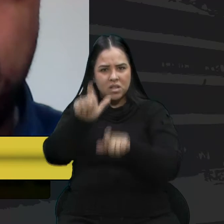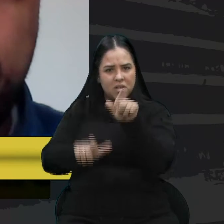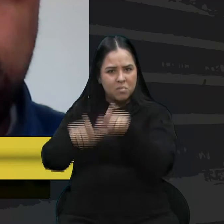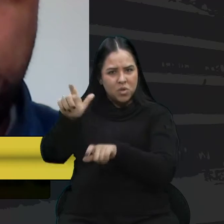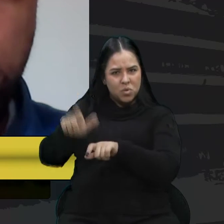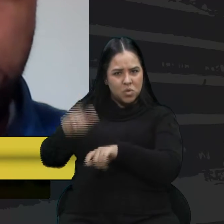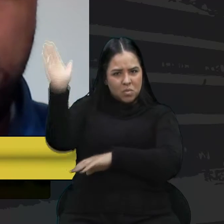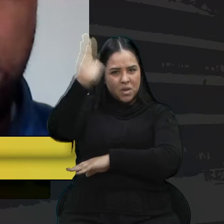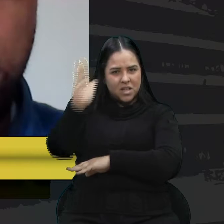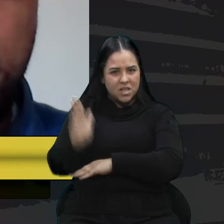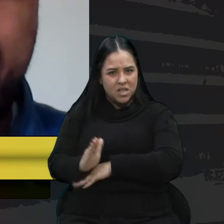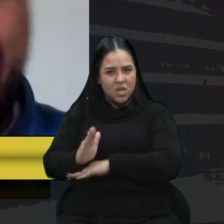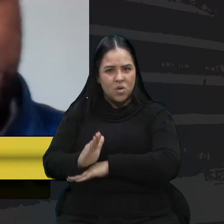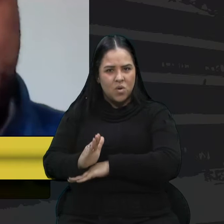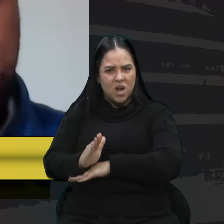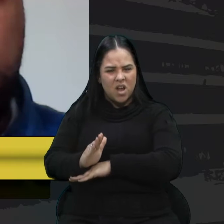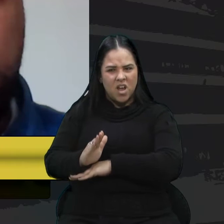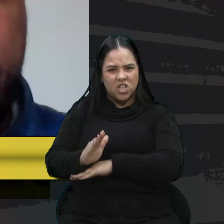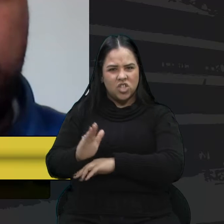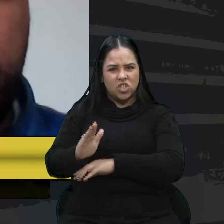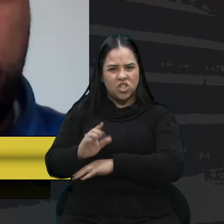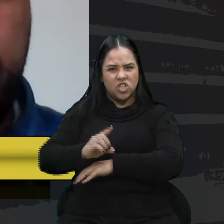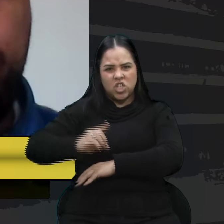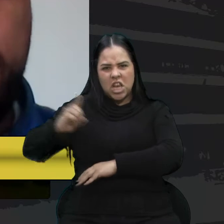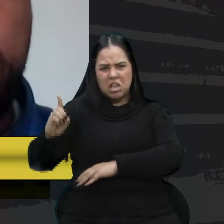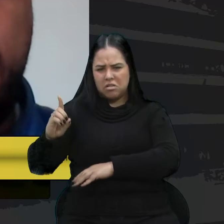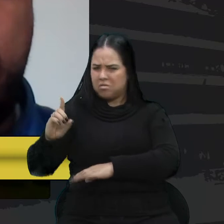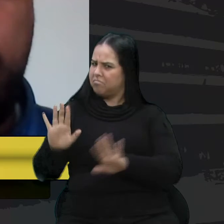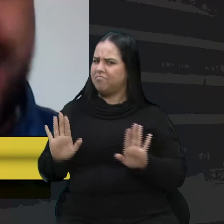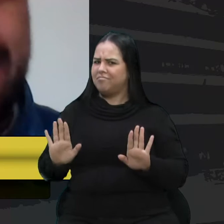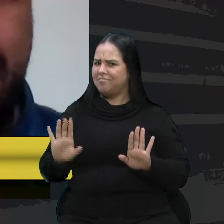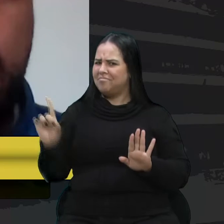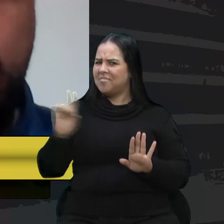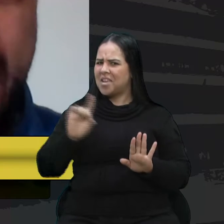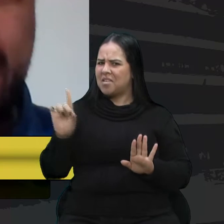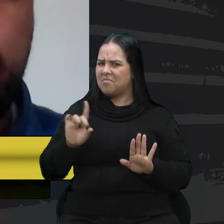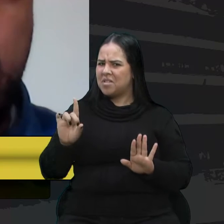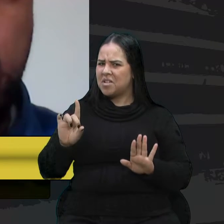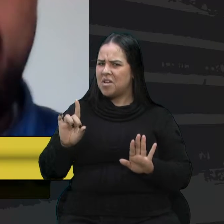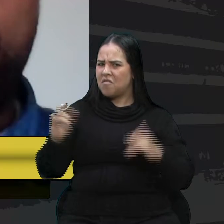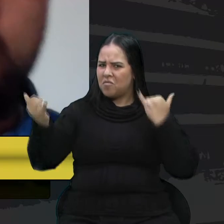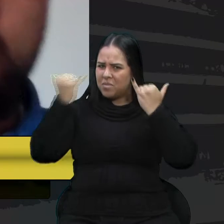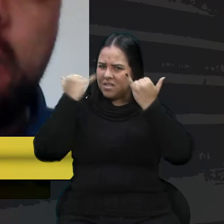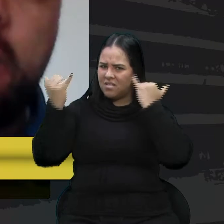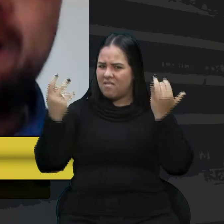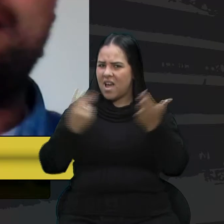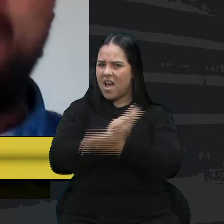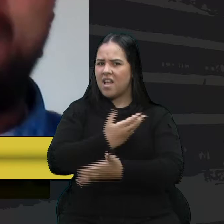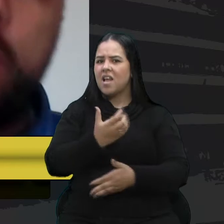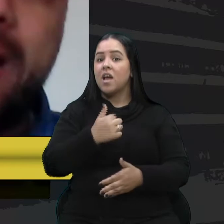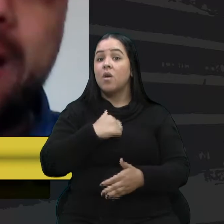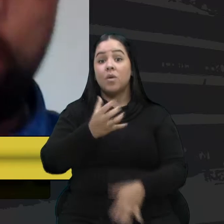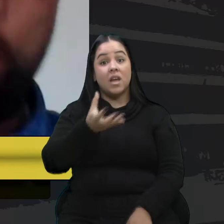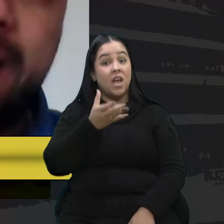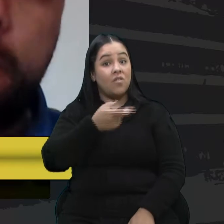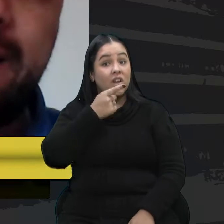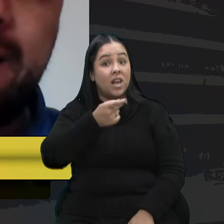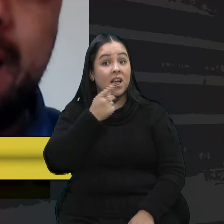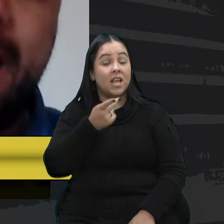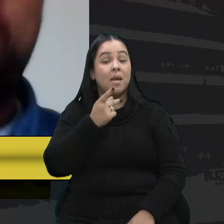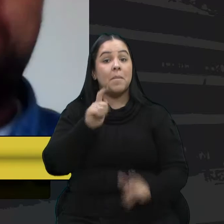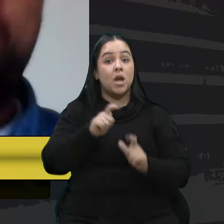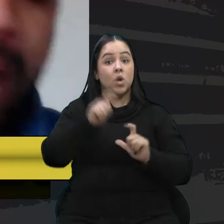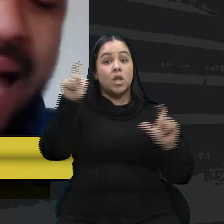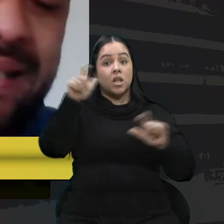direita. Está enganado o vereador Fantinel. Esse dado não bate. Agora, eu quero dizer que a maioria da população